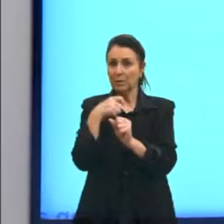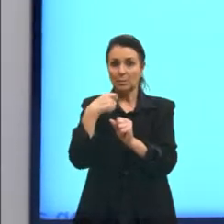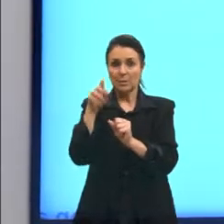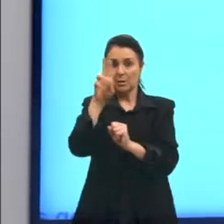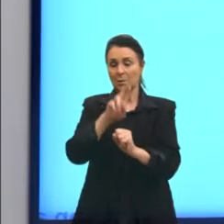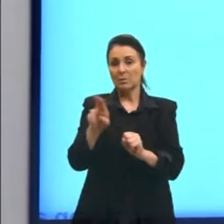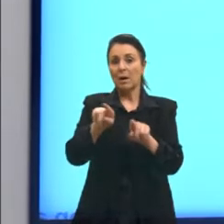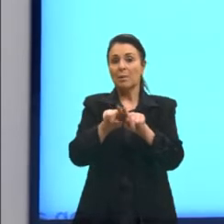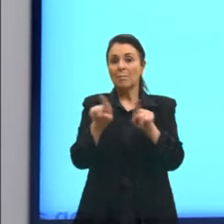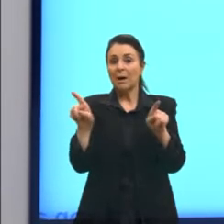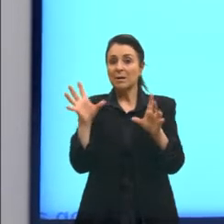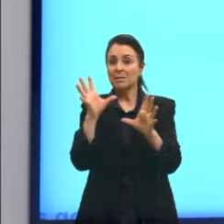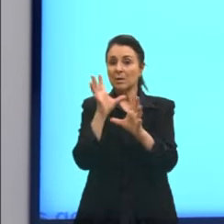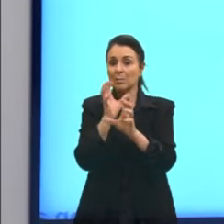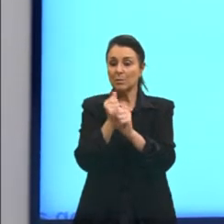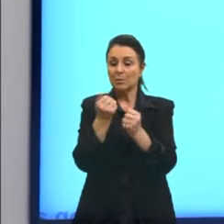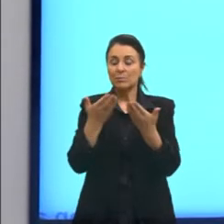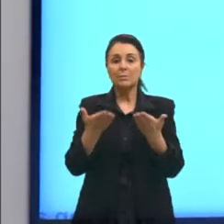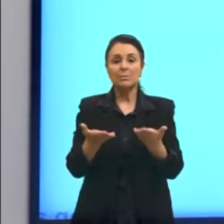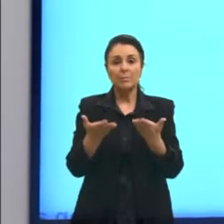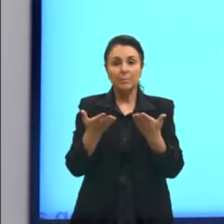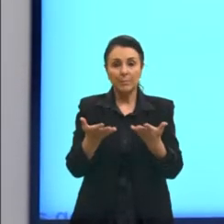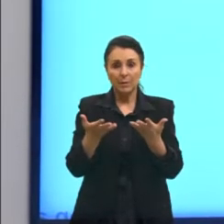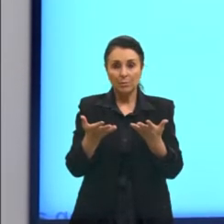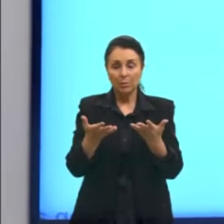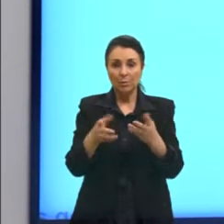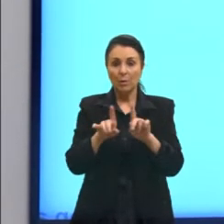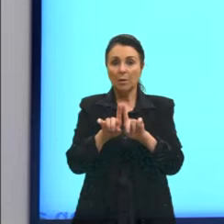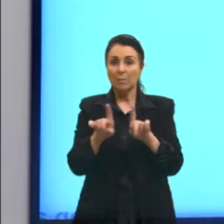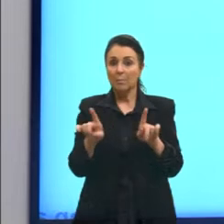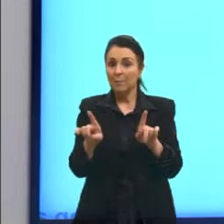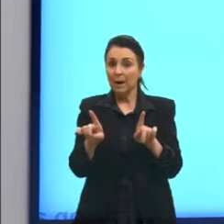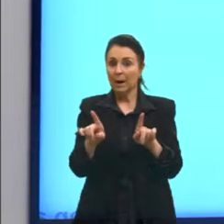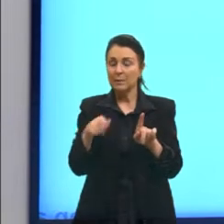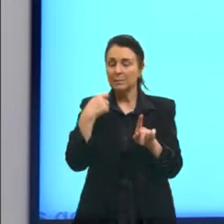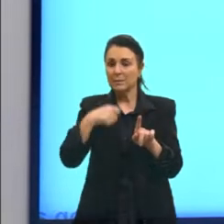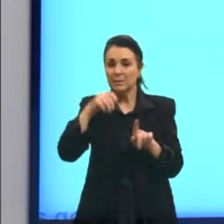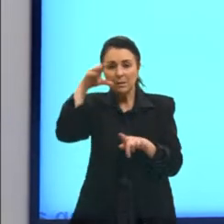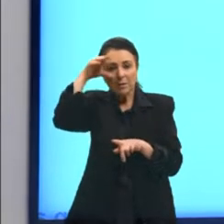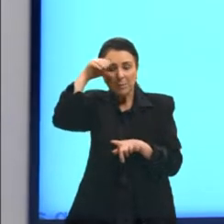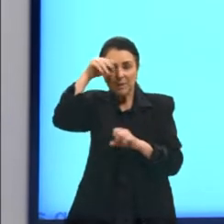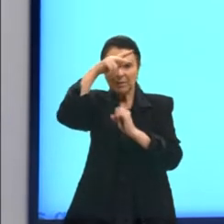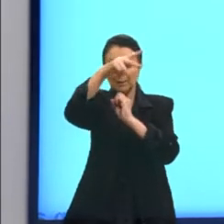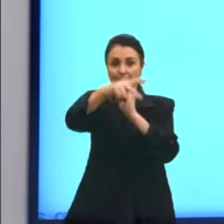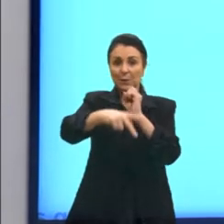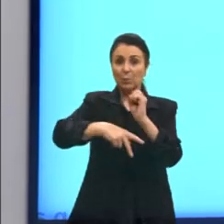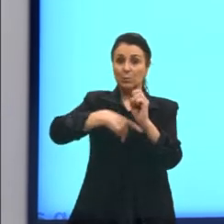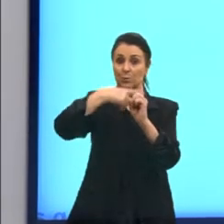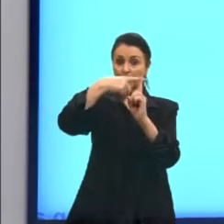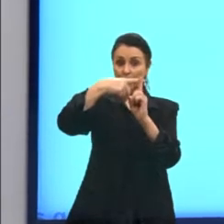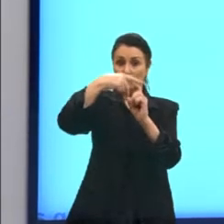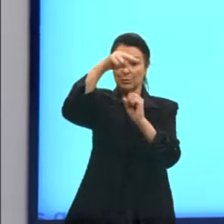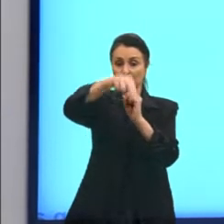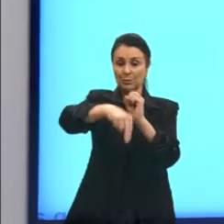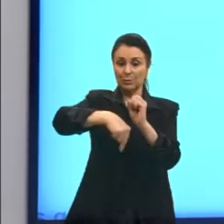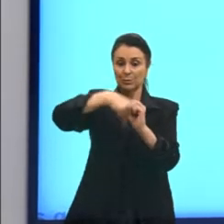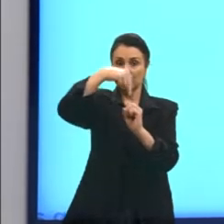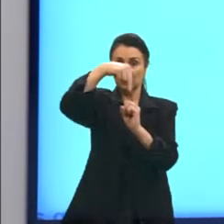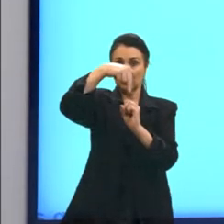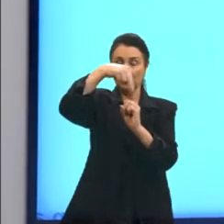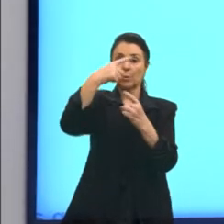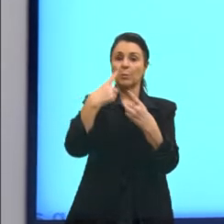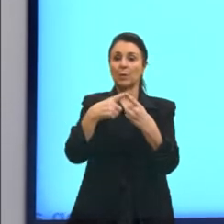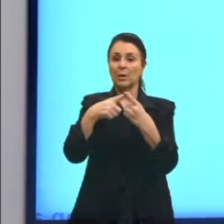mas sim é uma soma de peso só que só leva em consideração os prótons e os nêutrons por quê